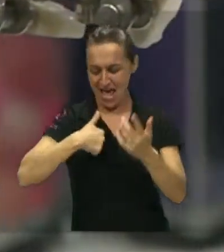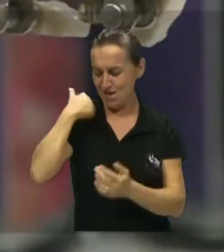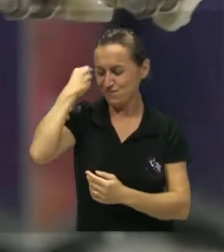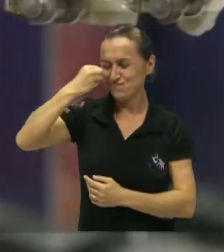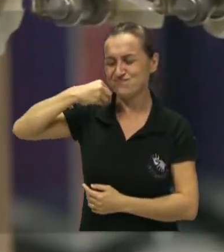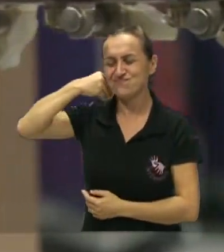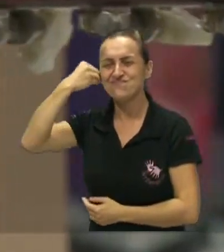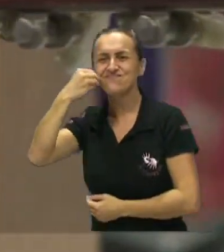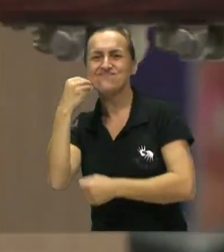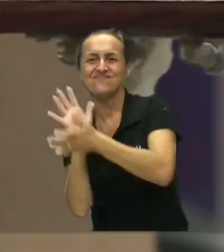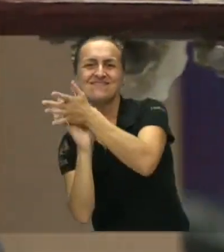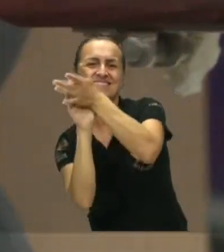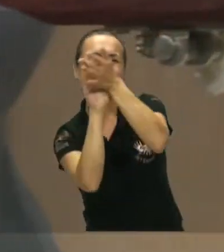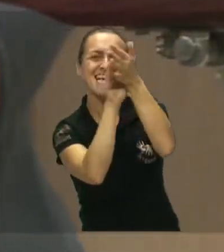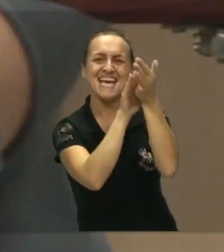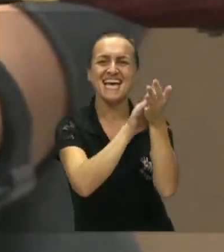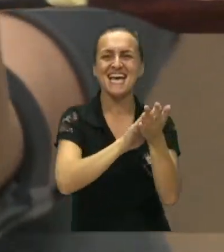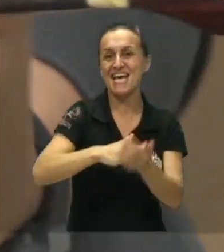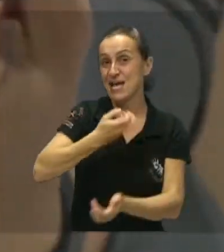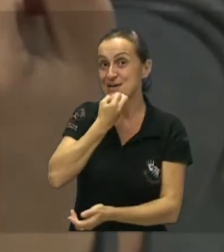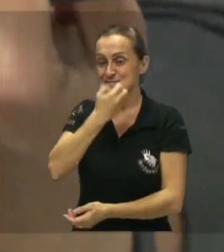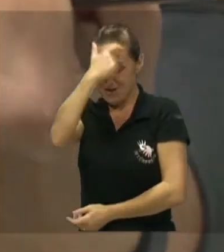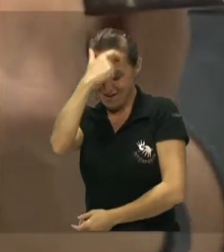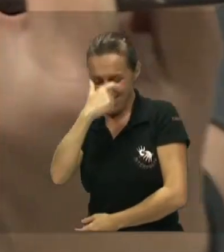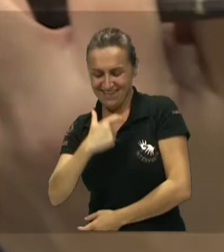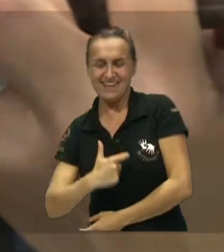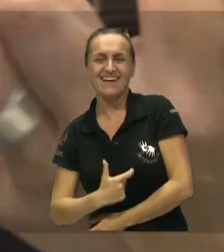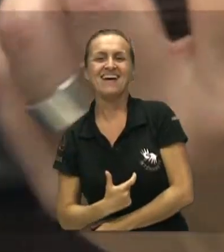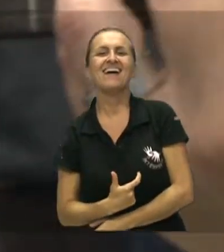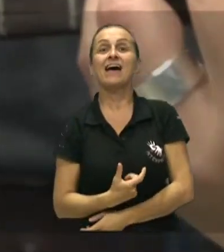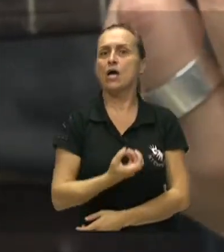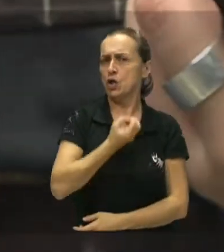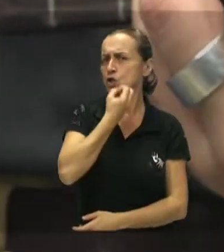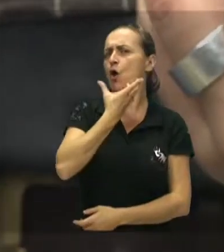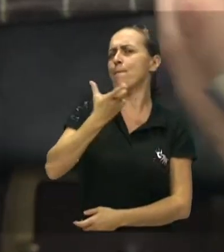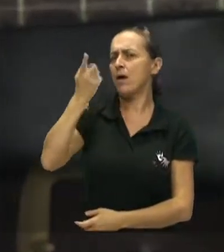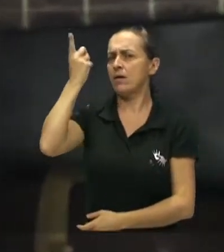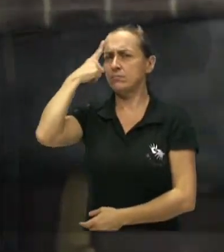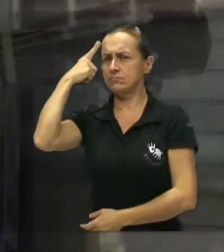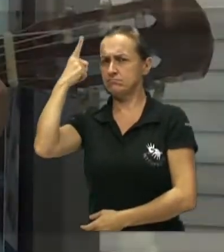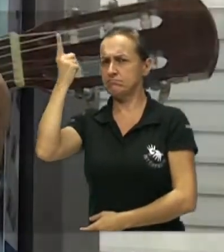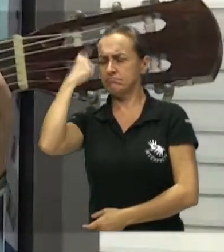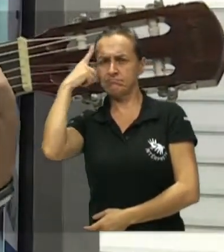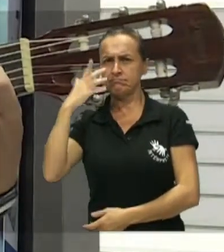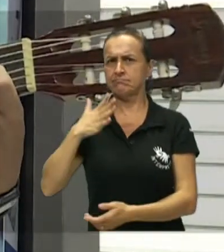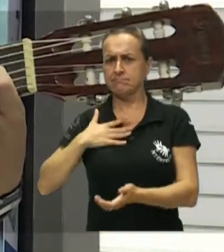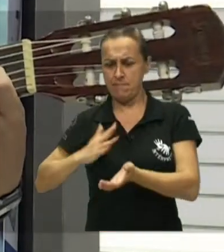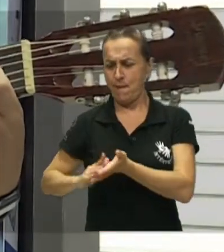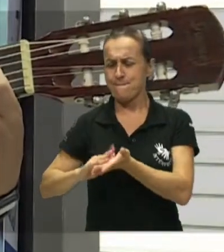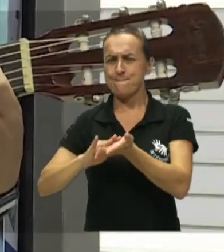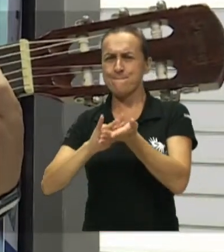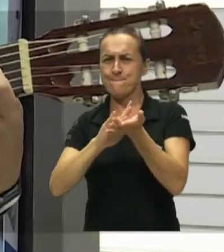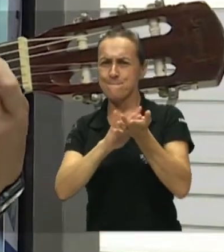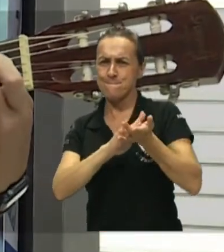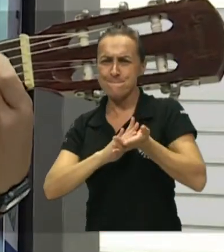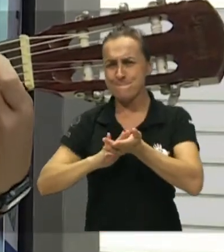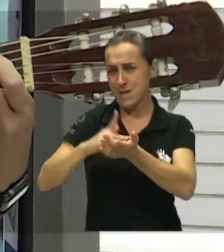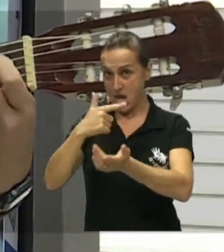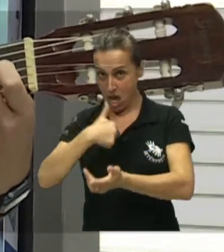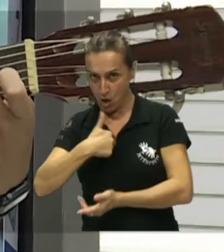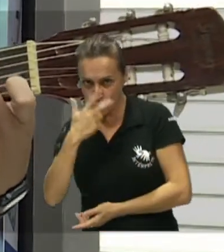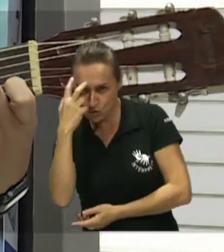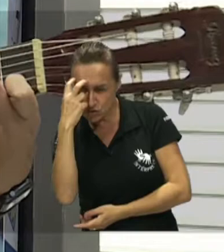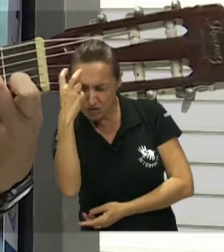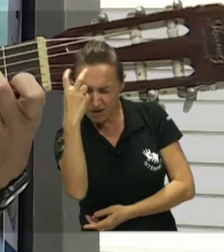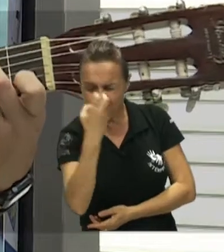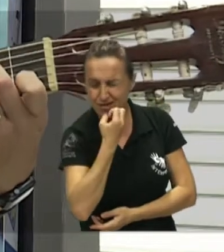samba e um bom sujeito. Tô bem da cabeça e o meu pé tá direito. Sou